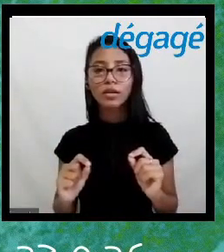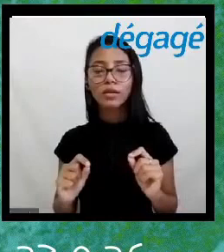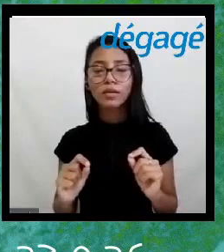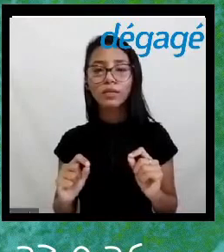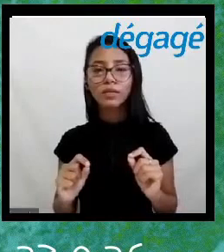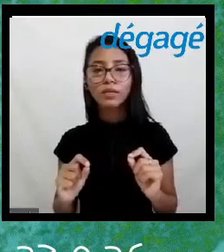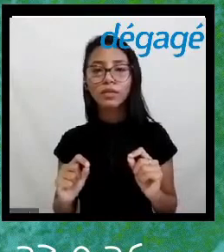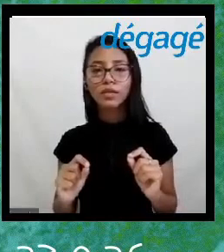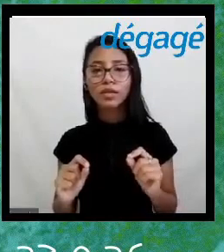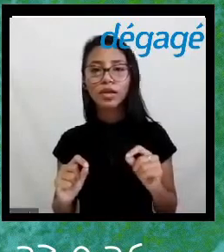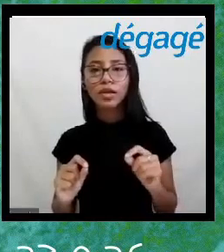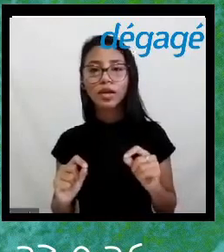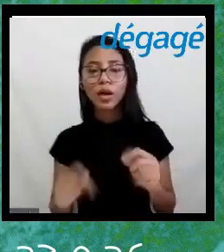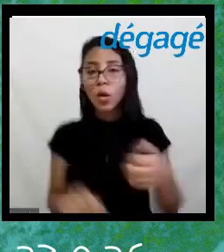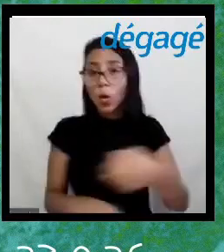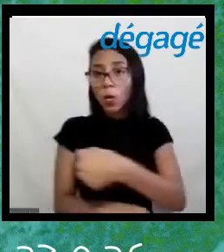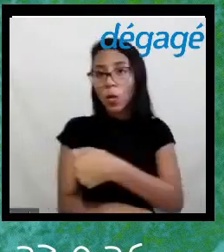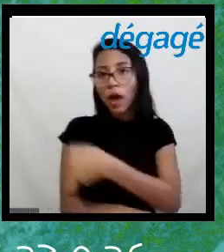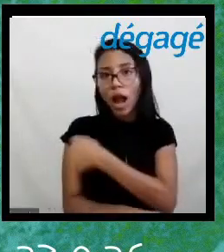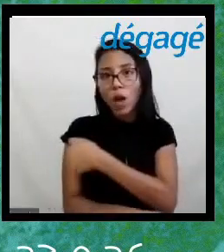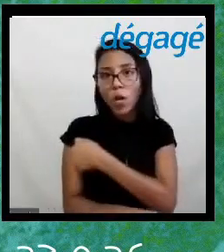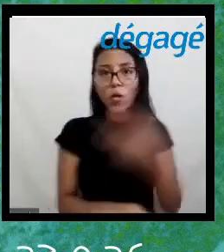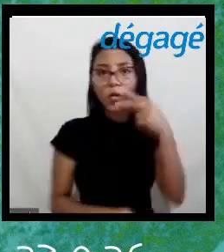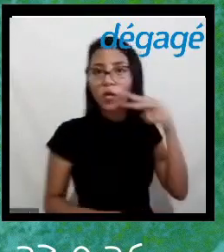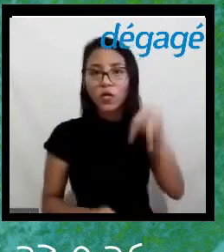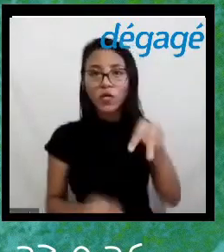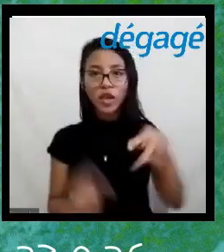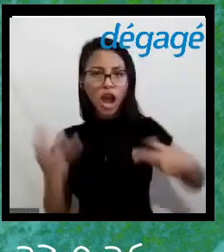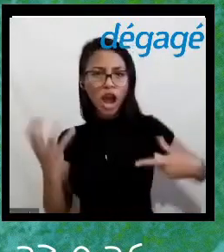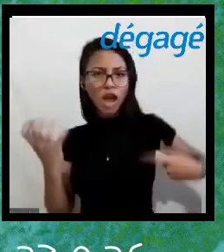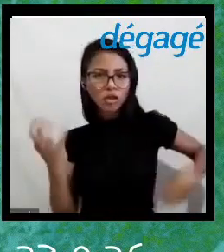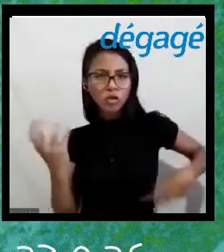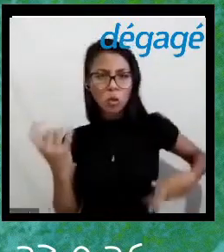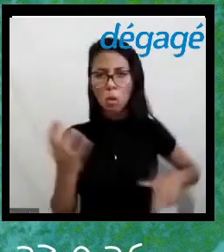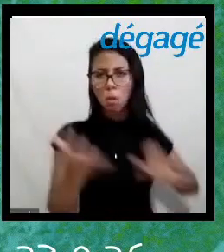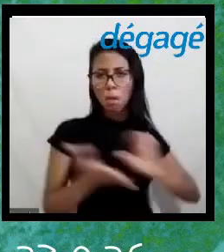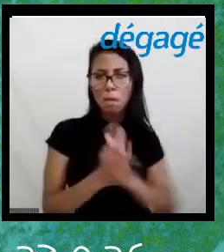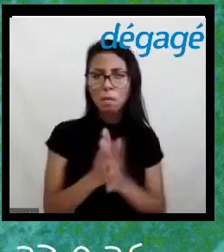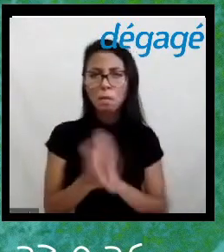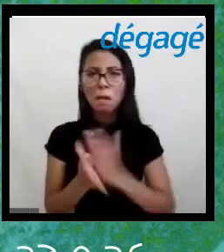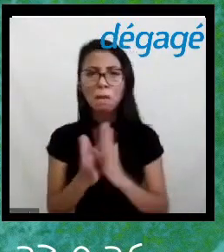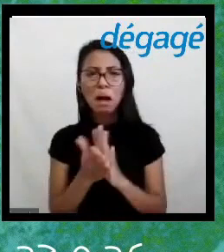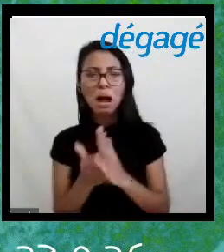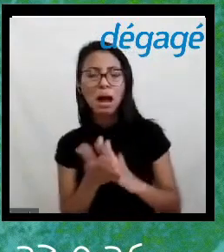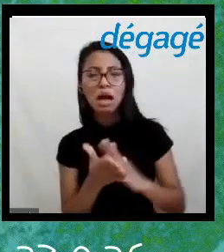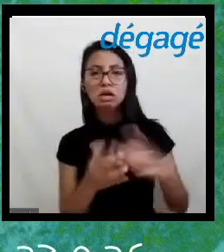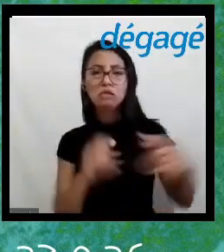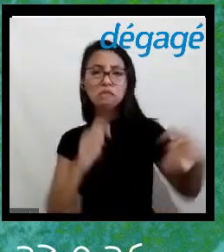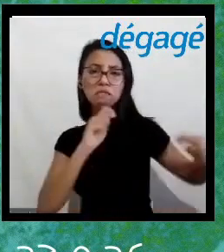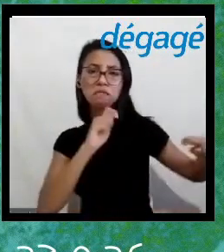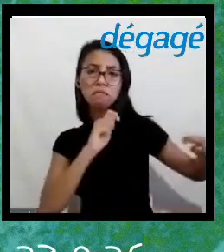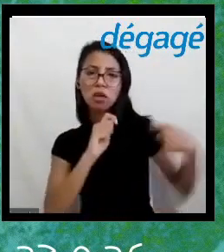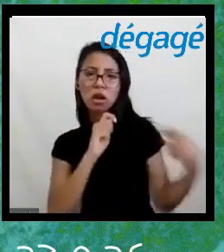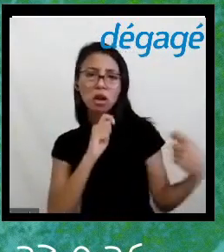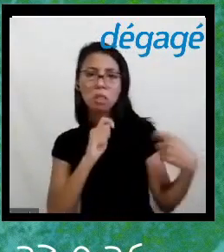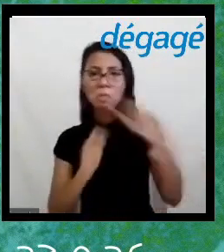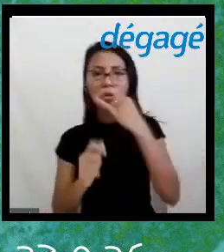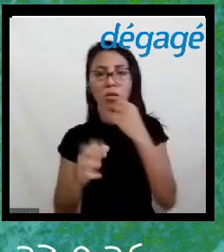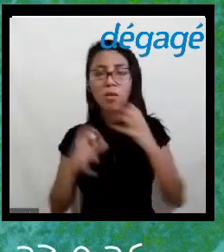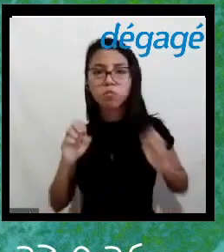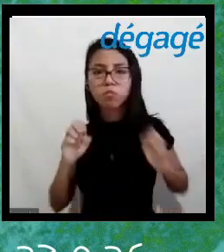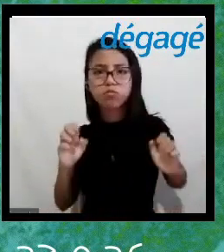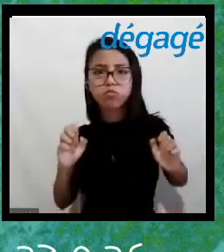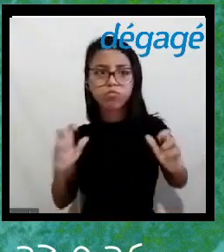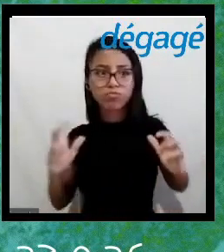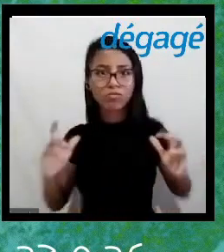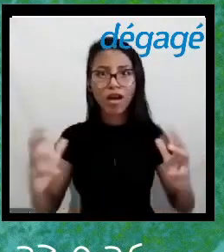de instrumentos ou de fios, de equipamentos. E aí ele propunha uma espécie de